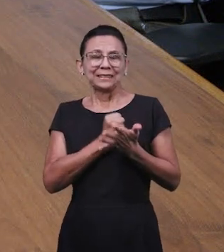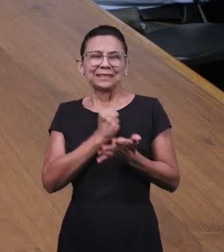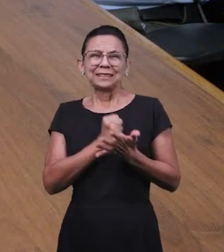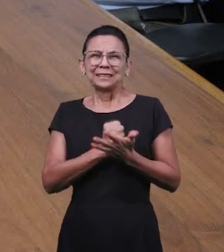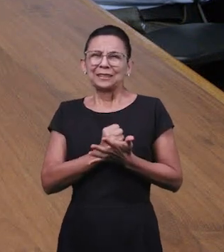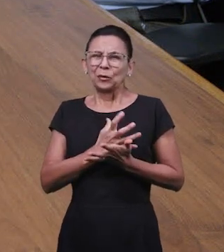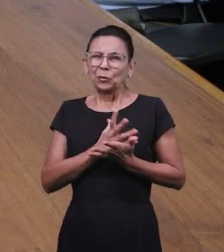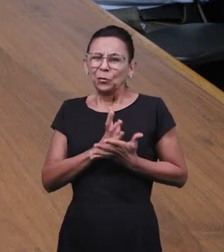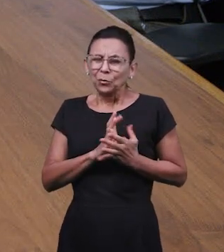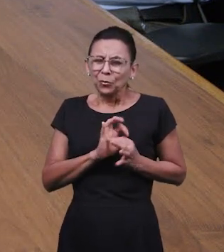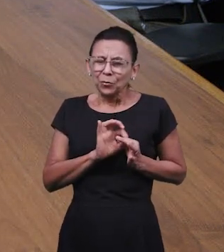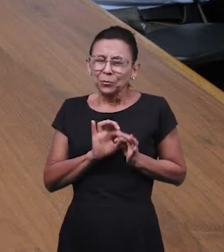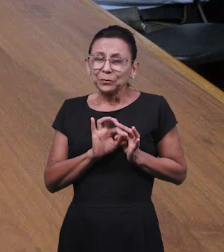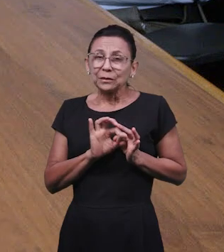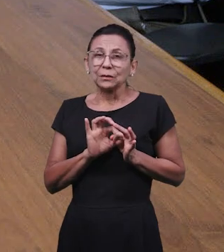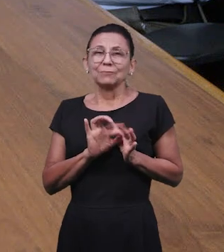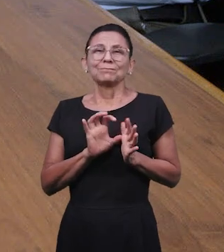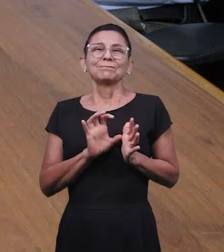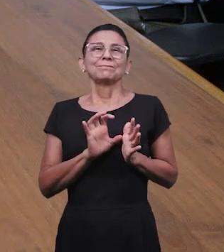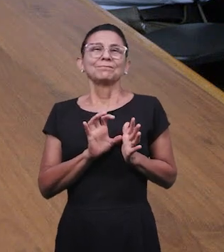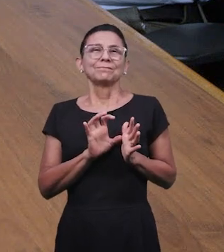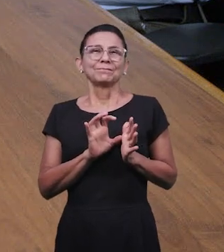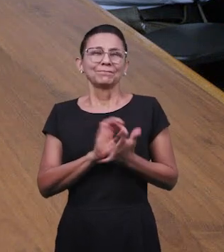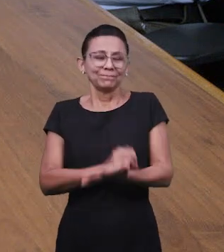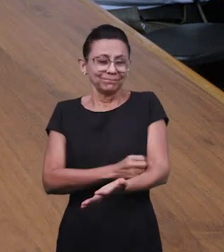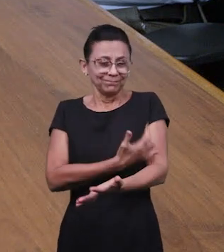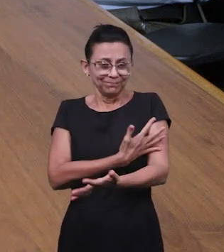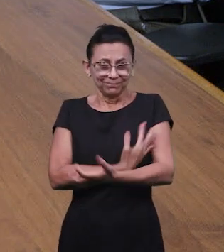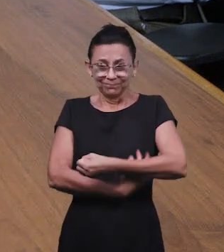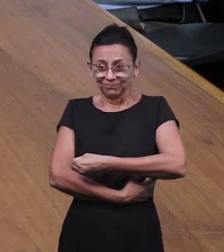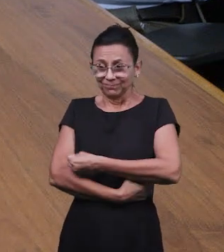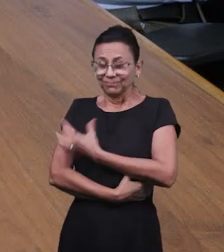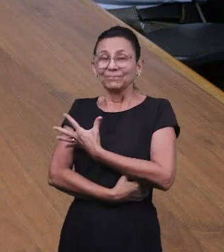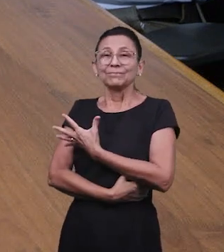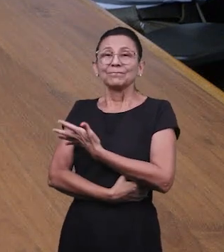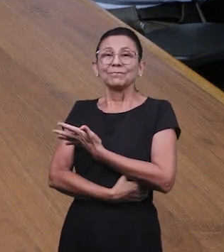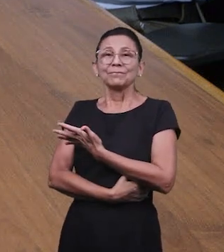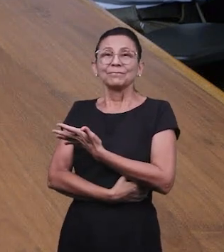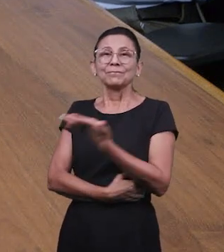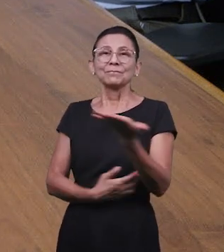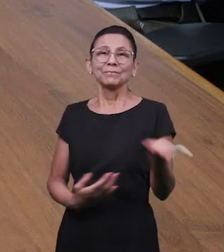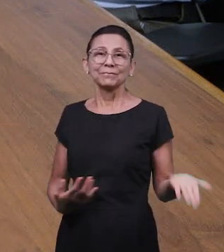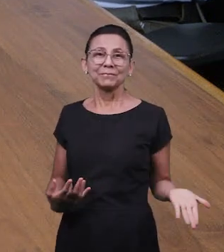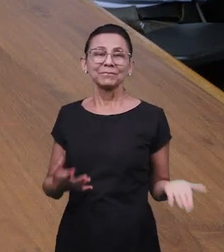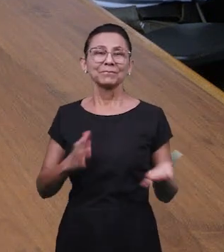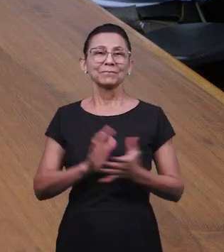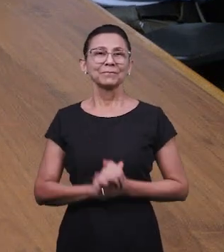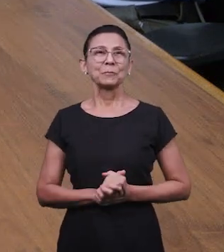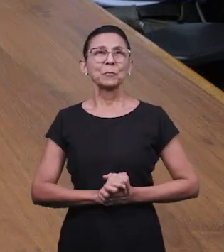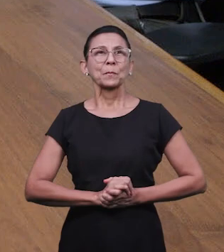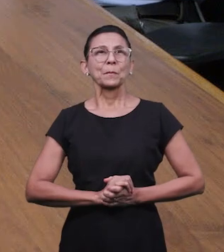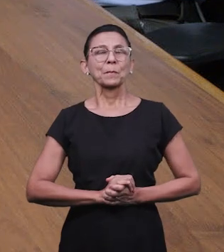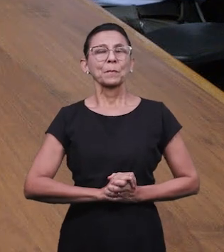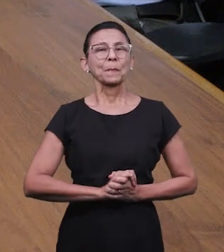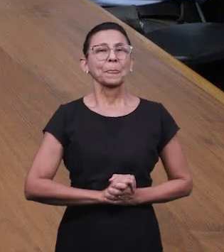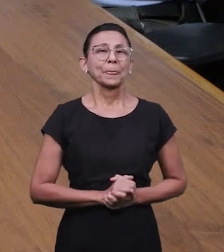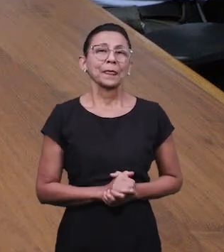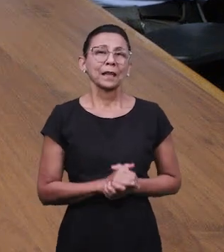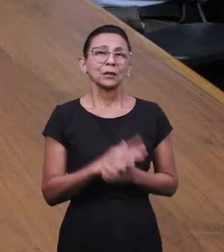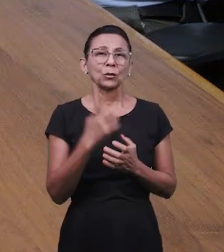aconteceu com eles ali no caminho de Emaús. E fez o que com eles? Transformou o projeto de vida deles, transformou tudo,